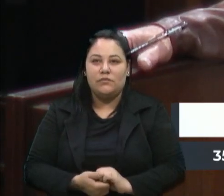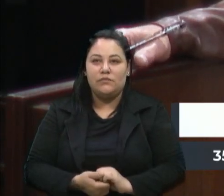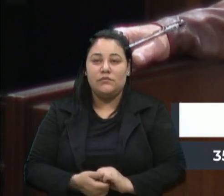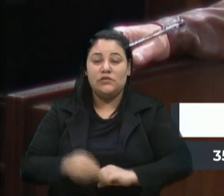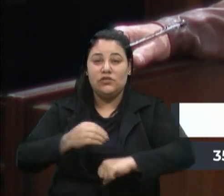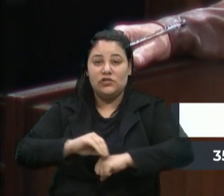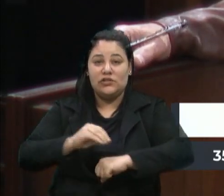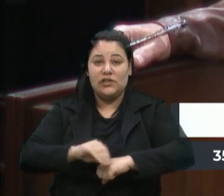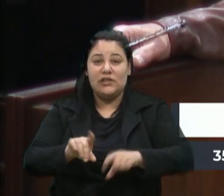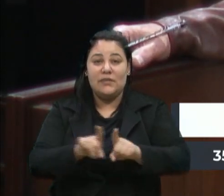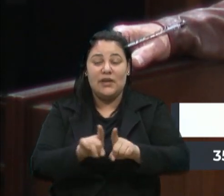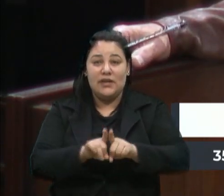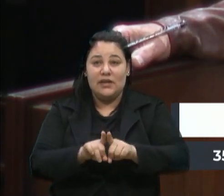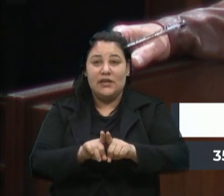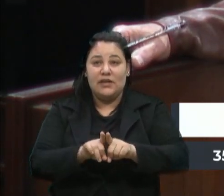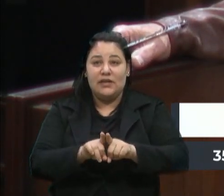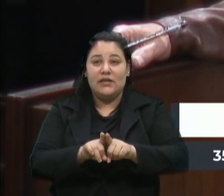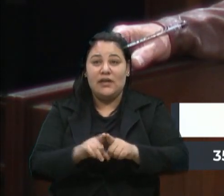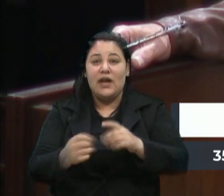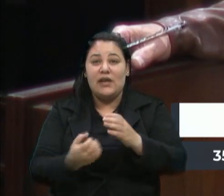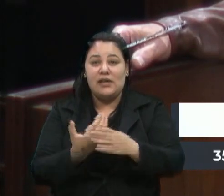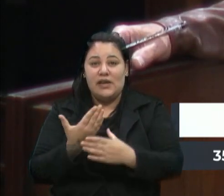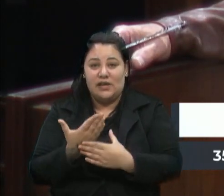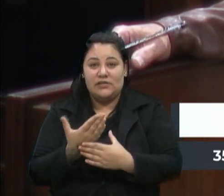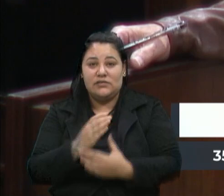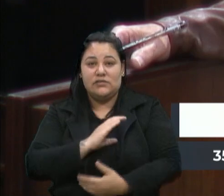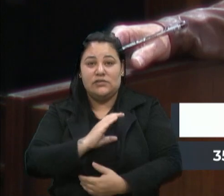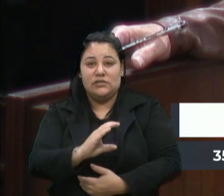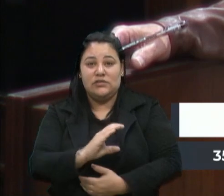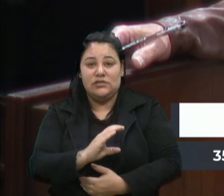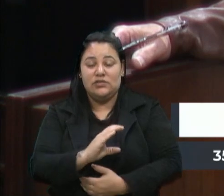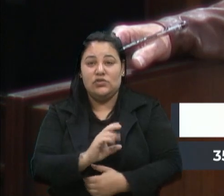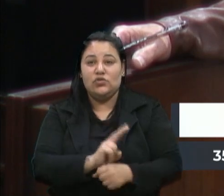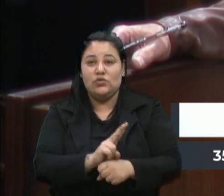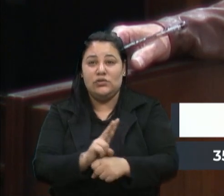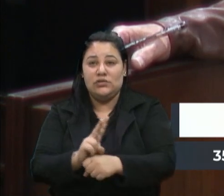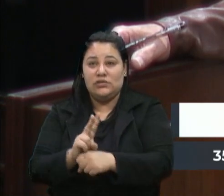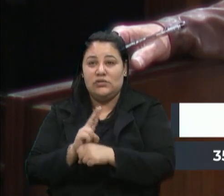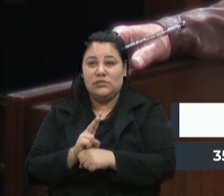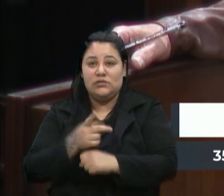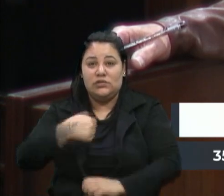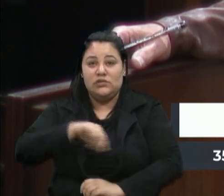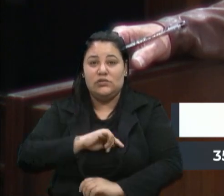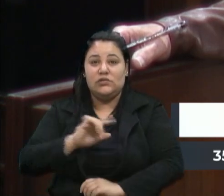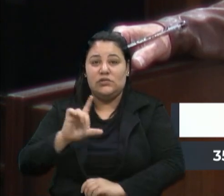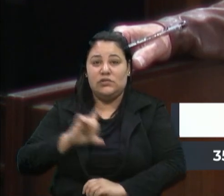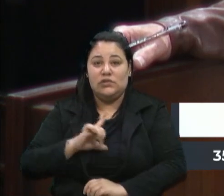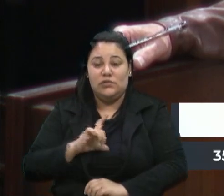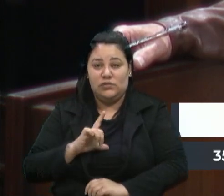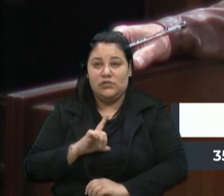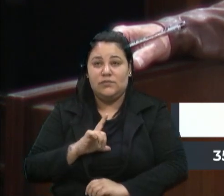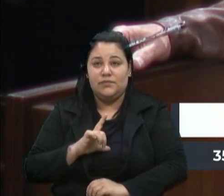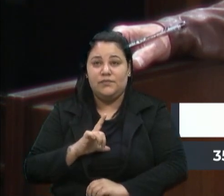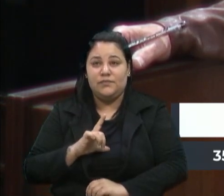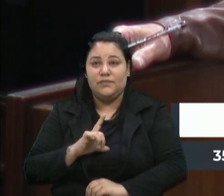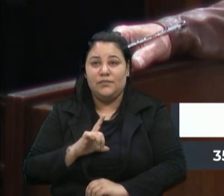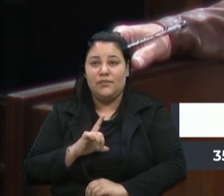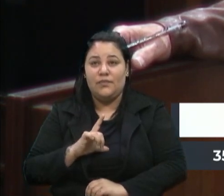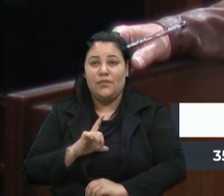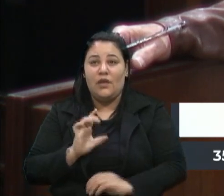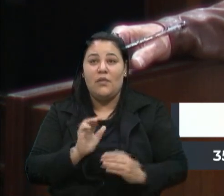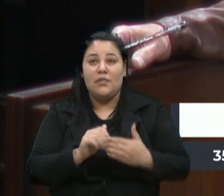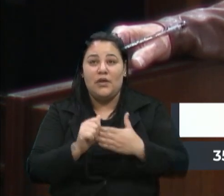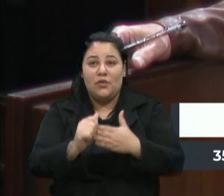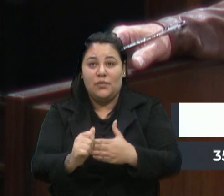Indiquei a sugestão de que seja criada a Coordenadoria de Zeladoria para que tenhamos um departamento para direcionar